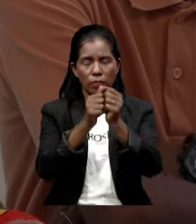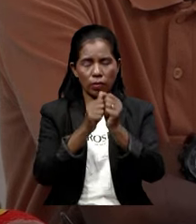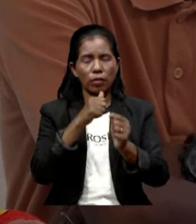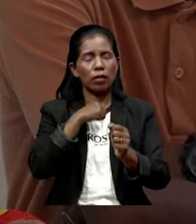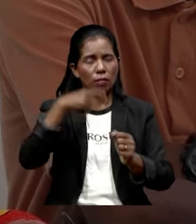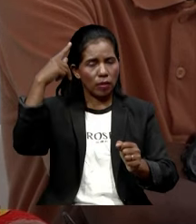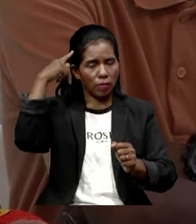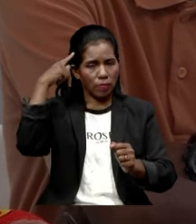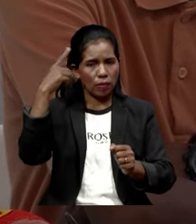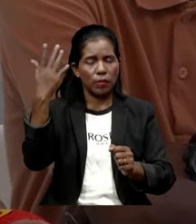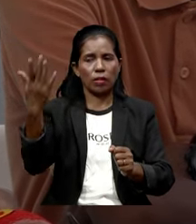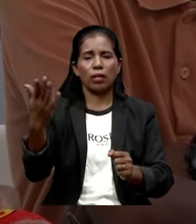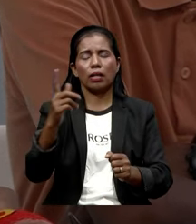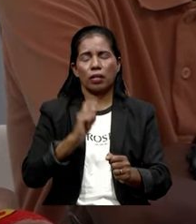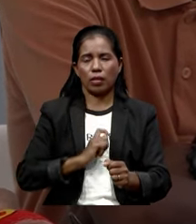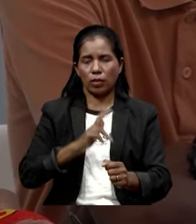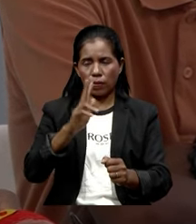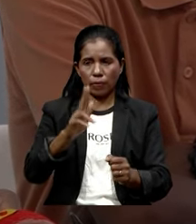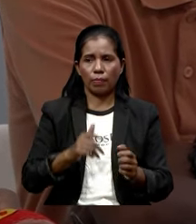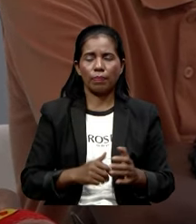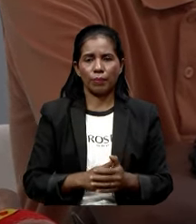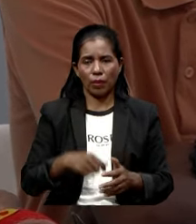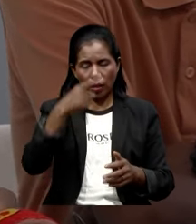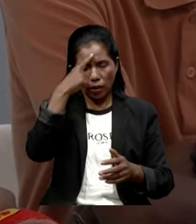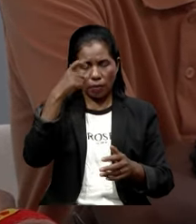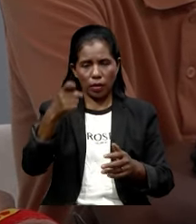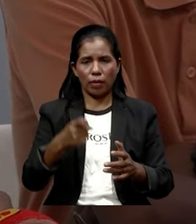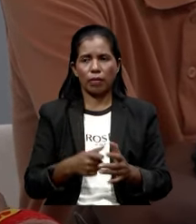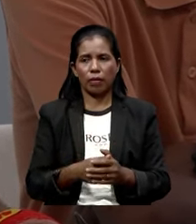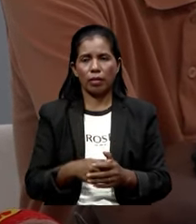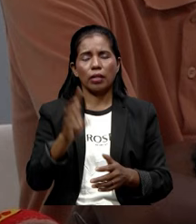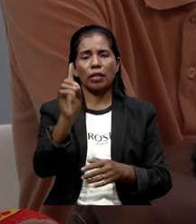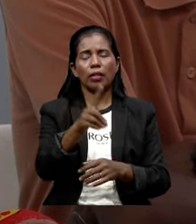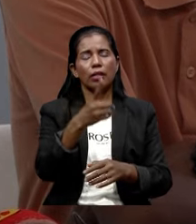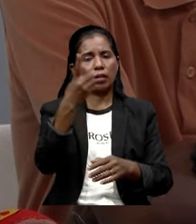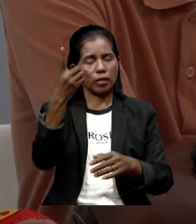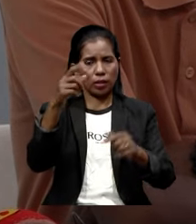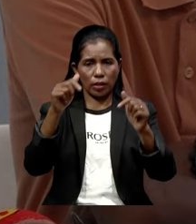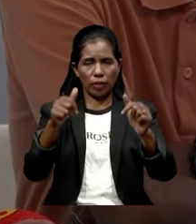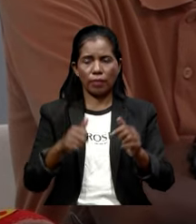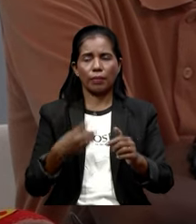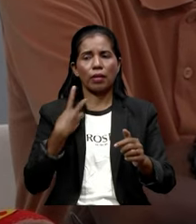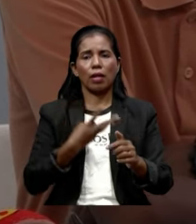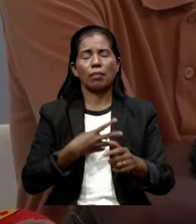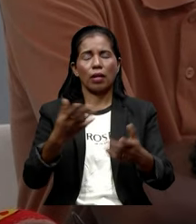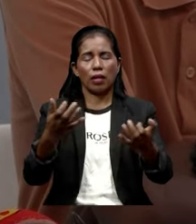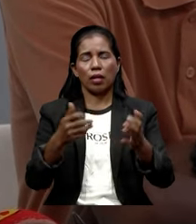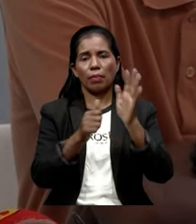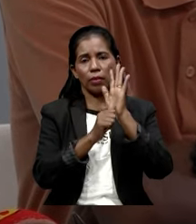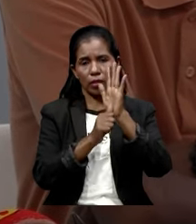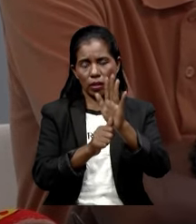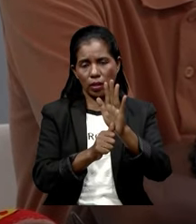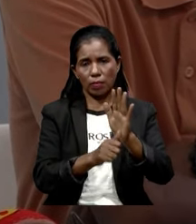padre iha tasitolo tamane iha dadresandane a minha cara apresenta vai